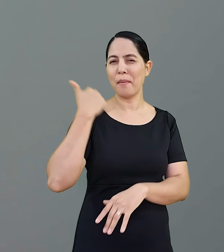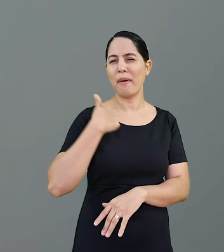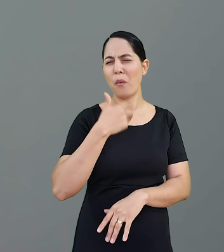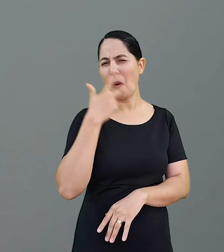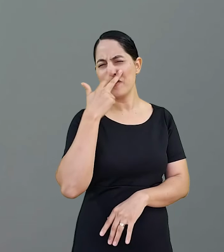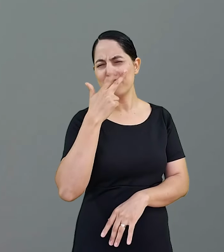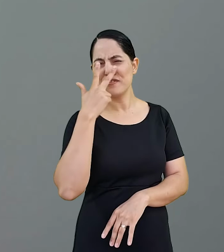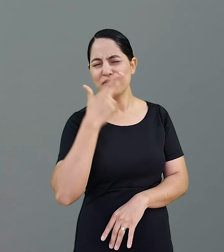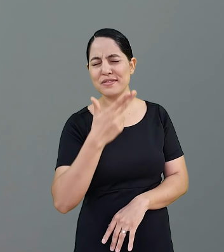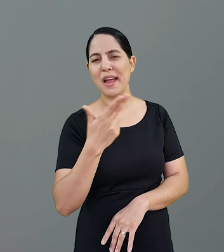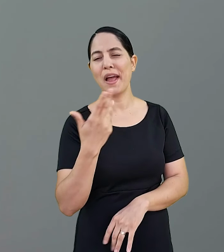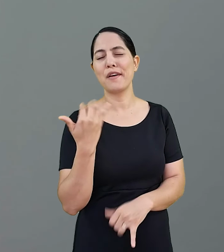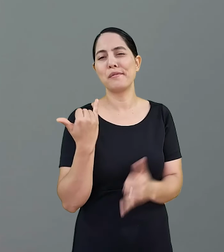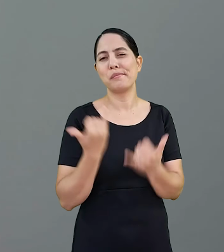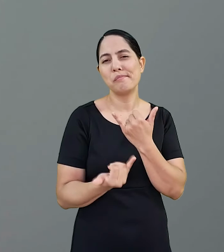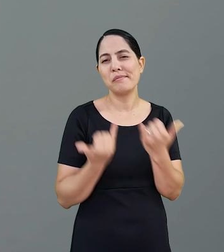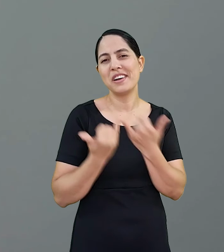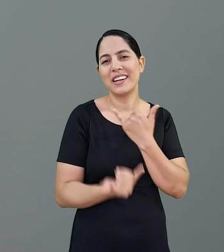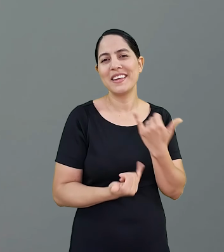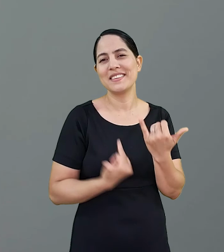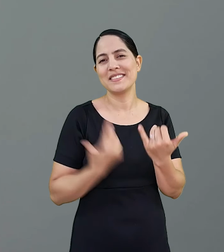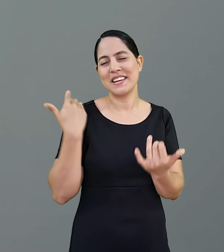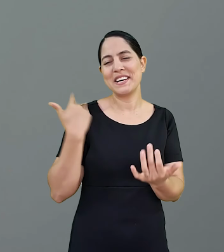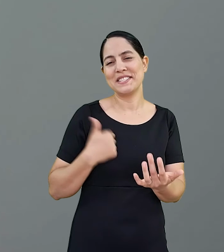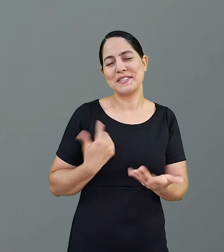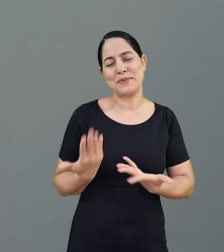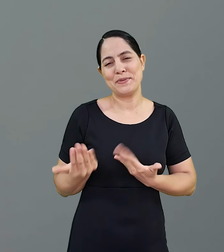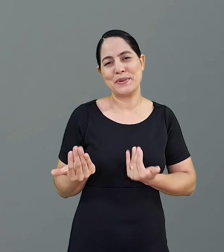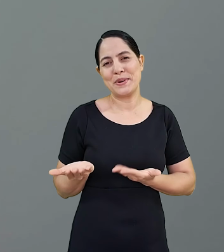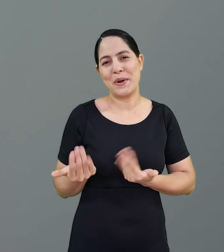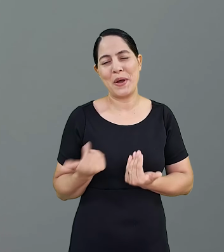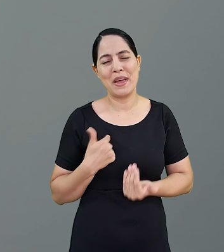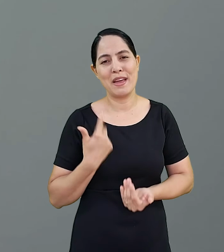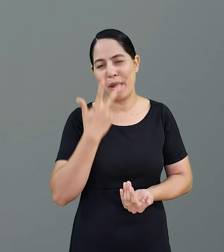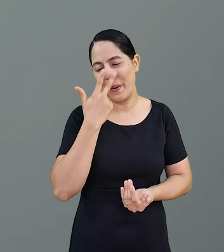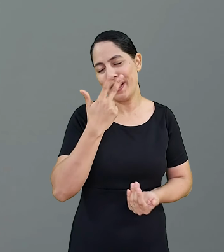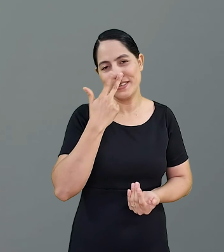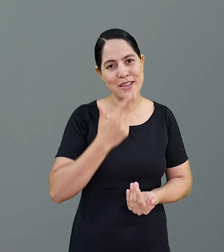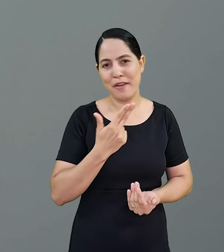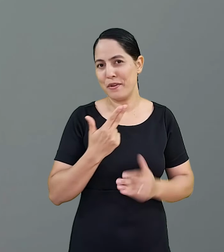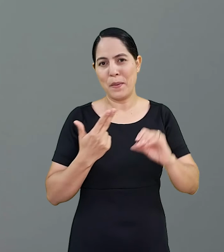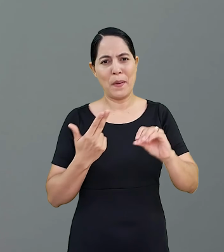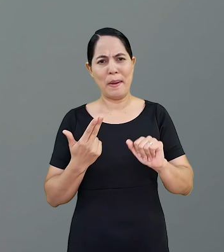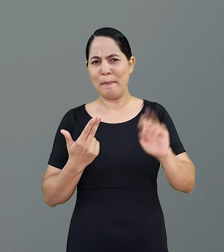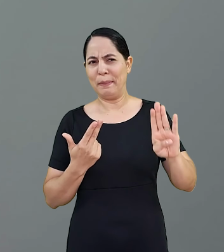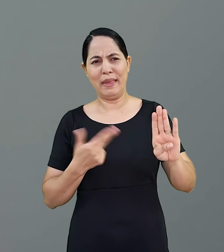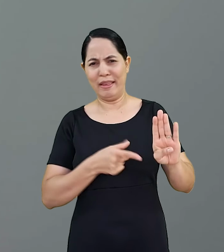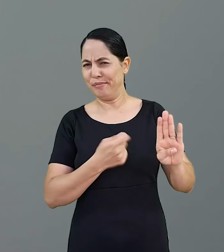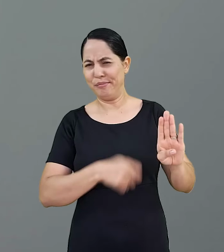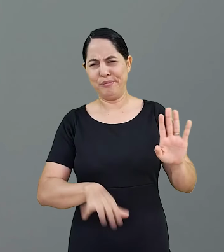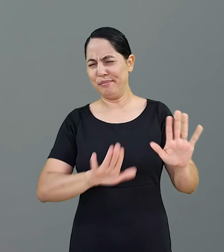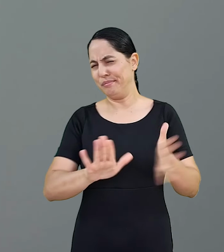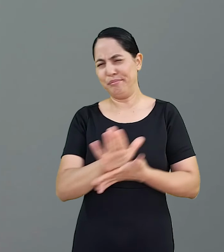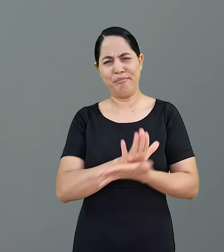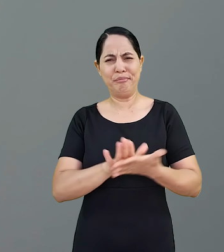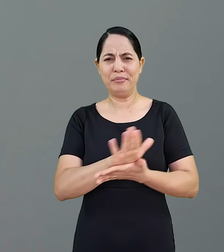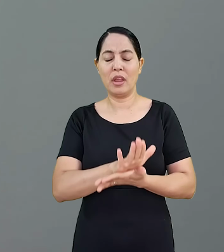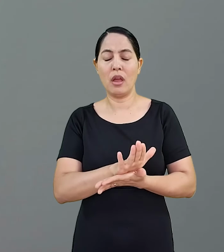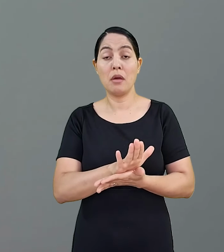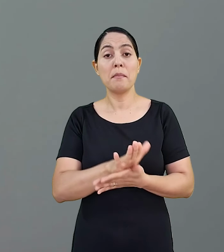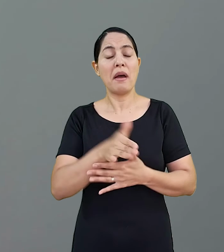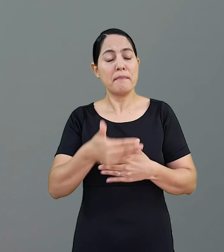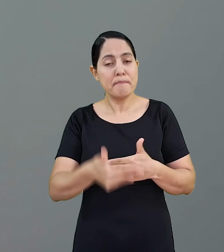talvez uma inocência da própria juventude, de que eu não precisava da OAB efetivamente para nada. E